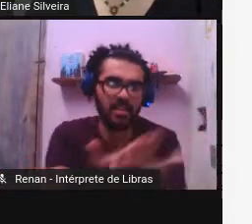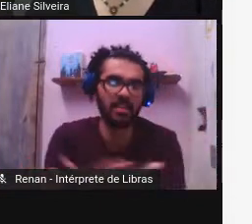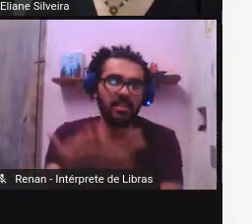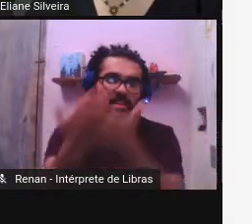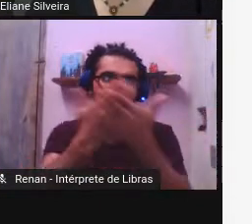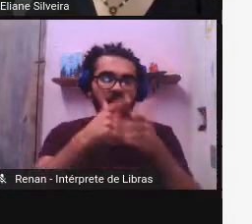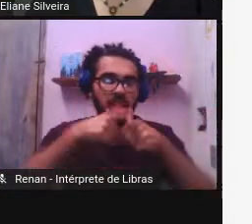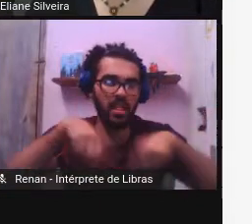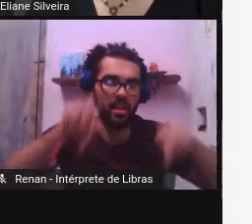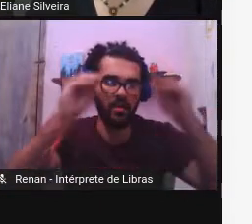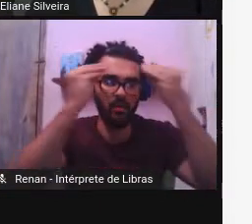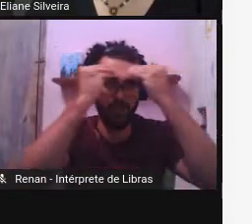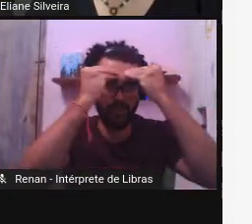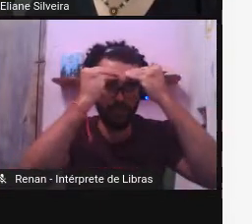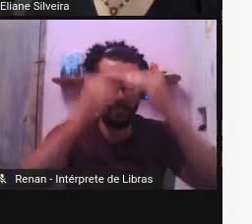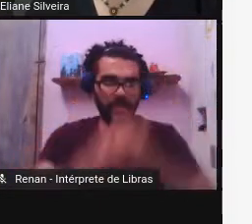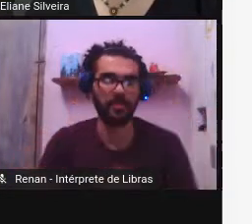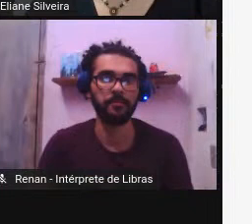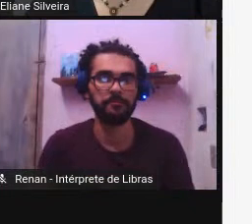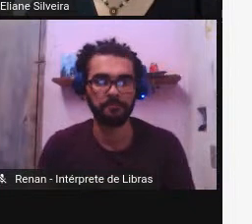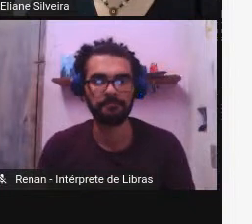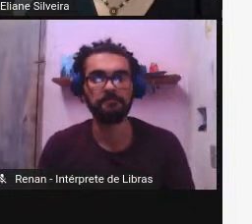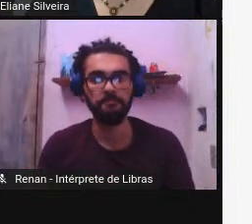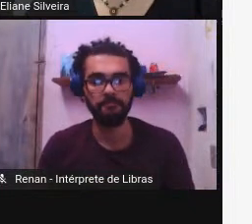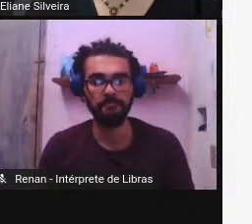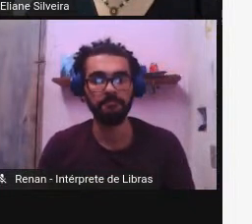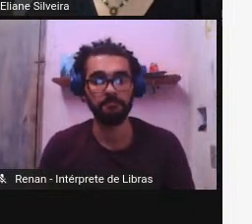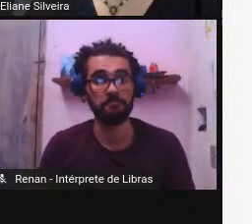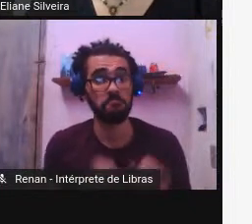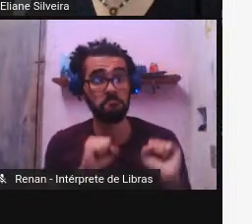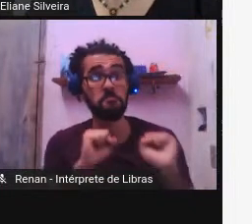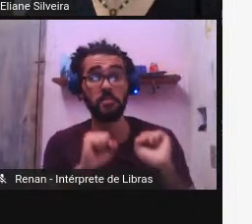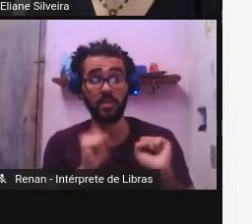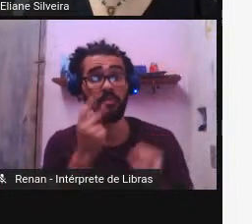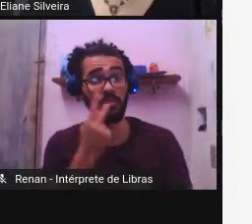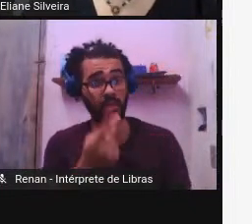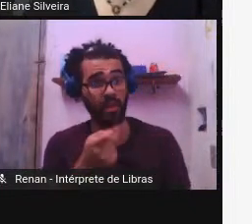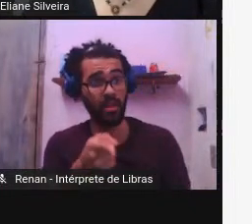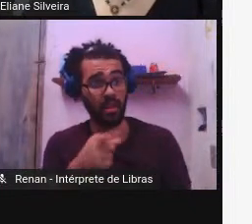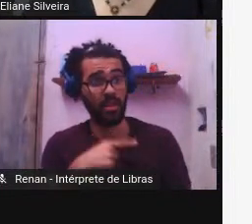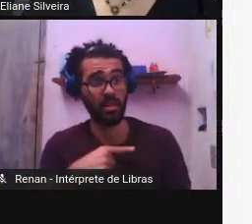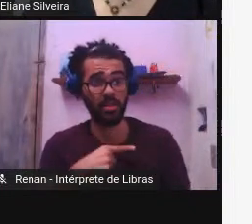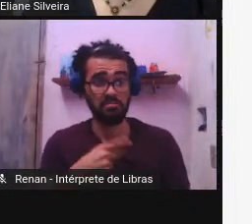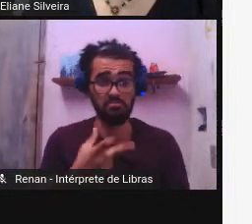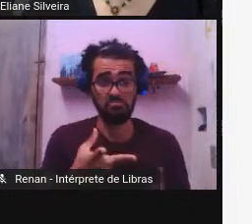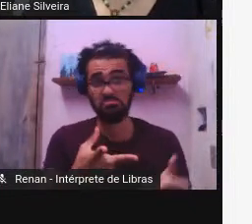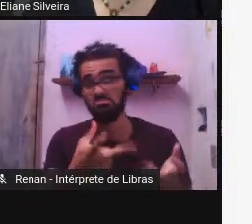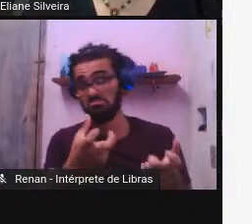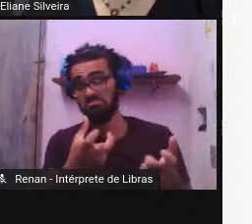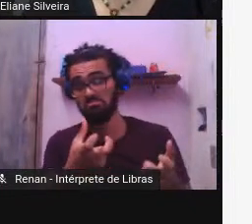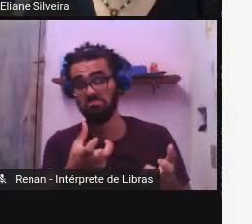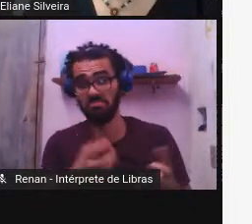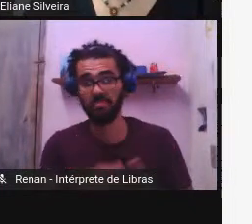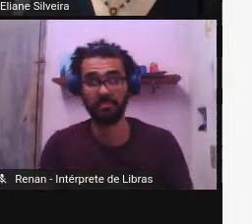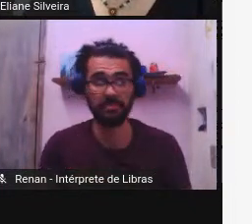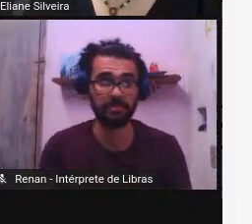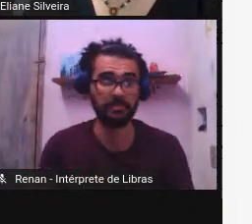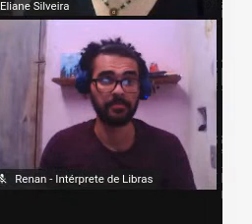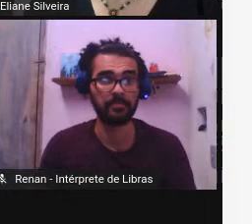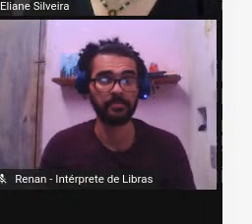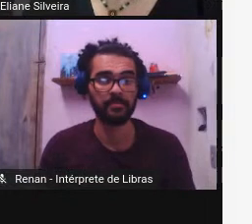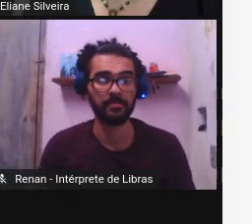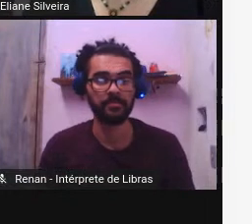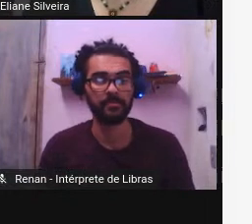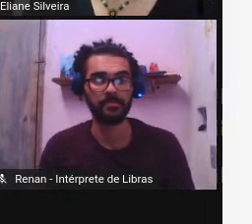causa e efeito aqui pode ser pressentida no texto no linguista, mas também pode ser ao contrário. Ou seja, o